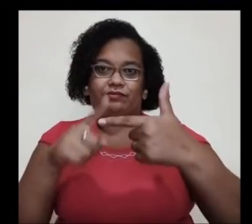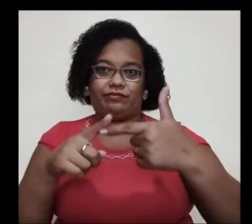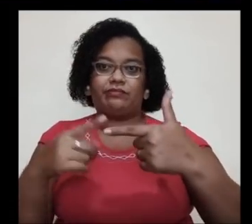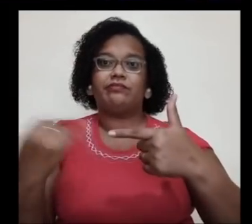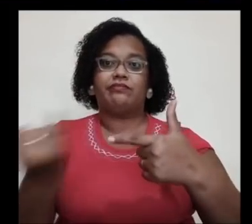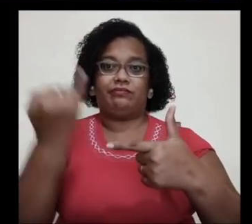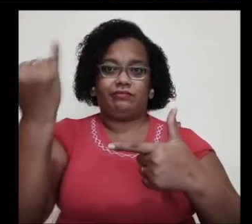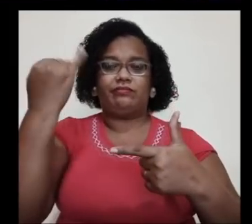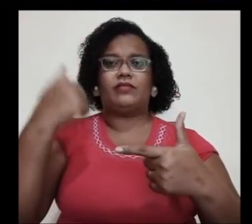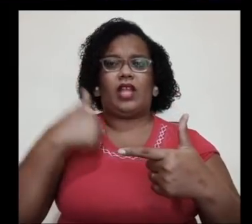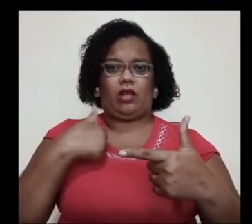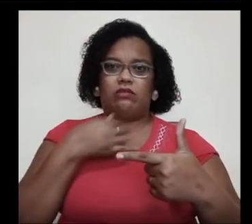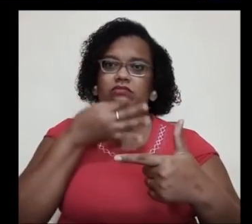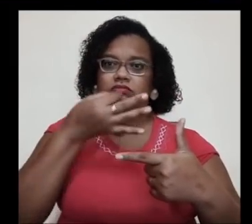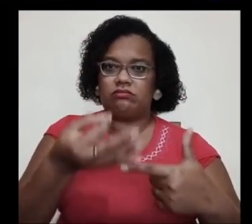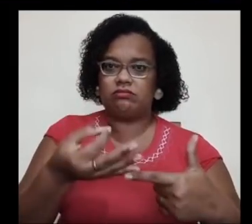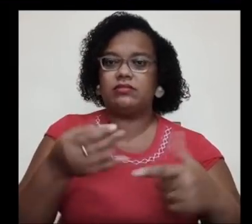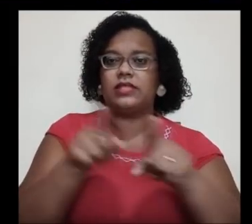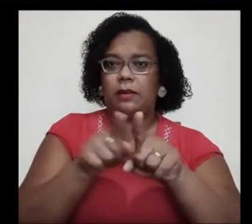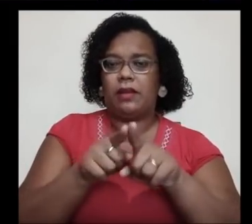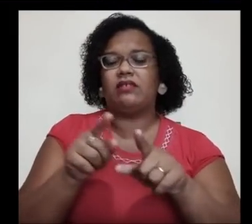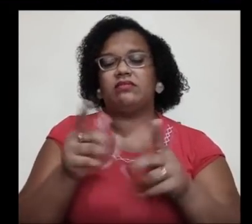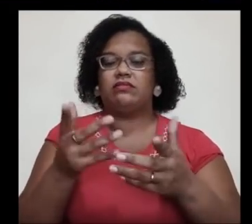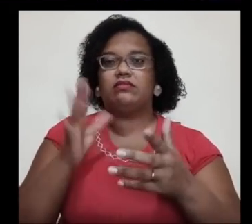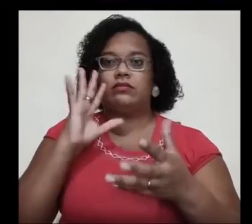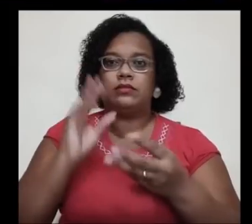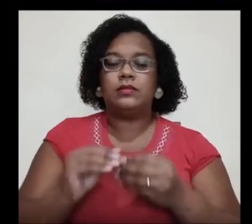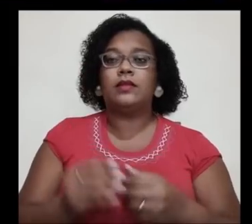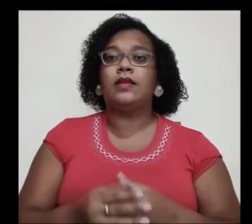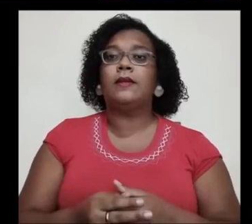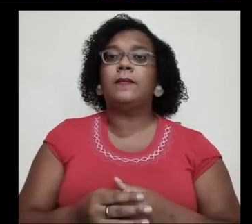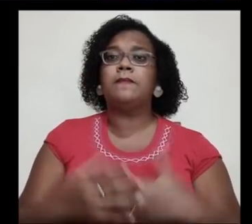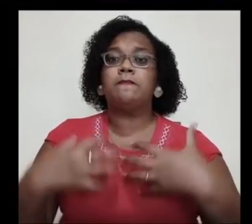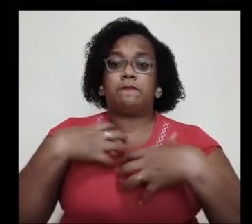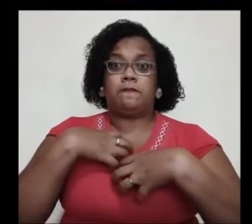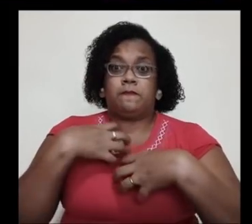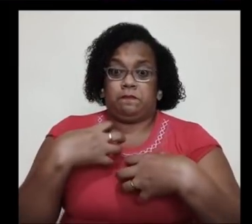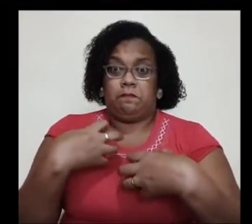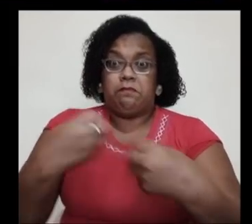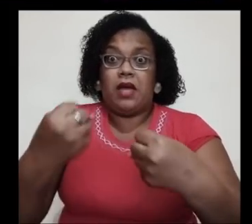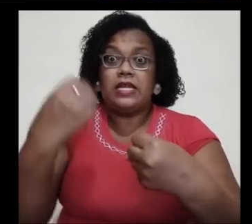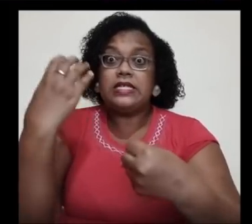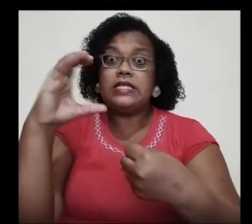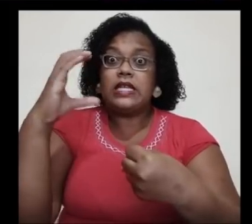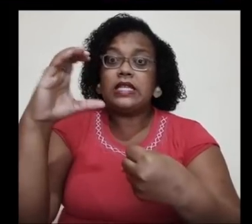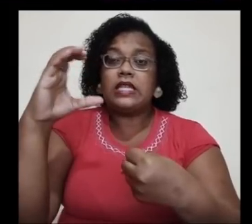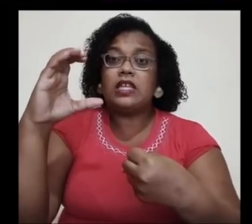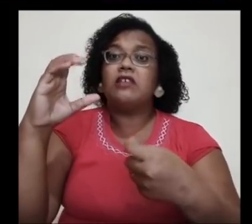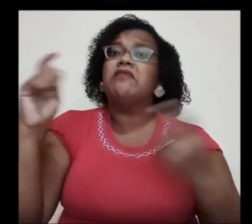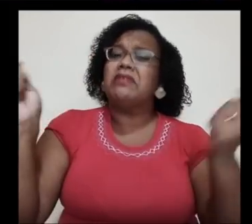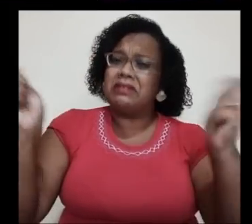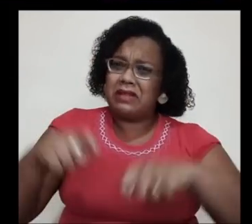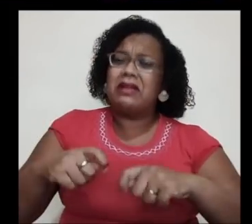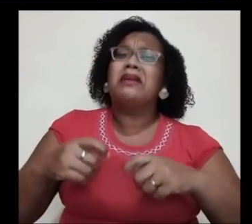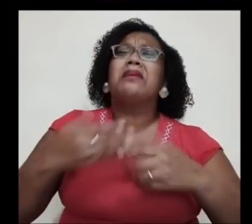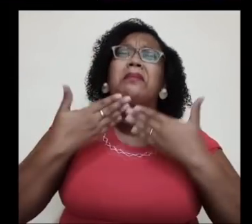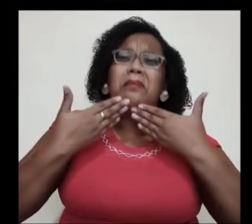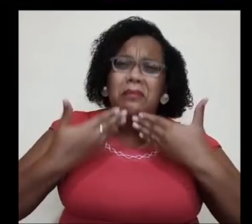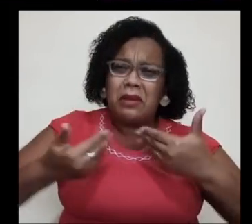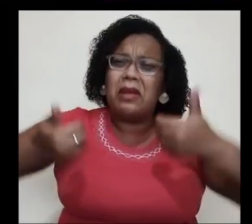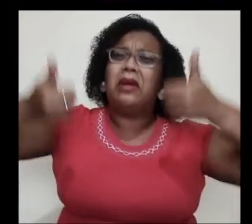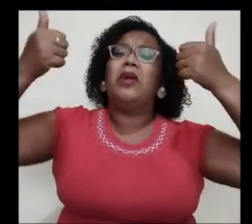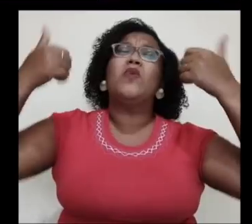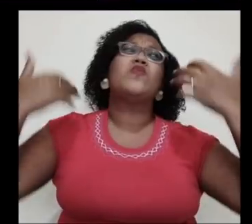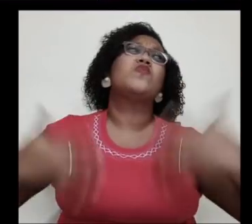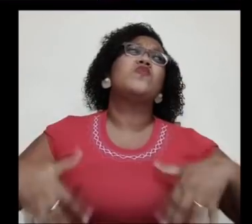ciência brasileira pode e deve melhorar muito. E isso significa internacionalização, mas não significa a gente abrir mão também